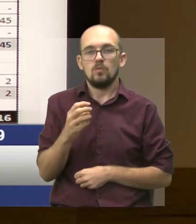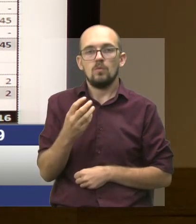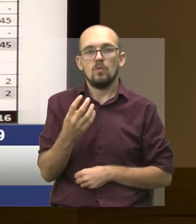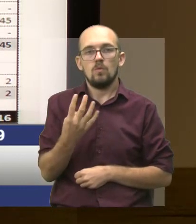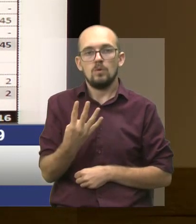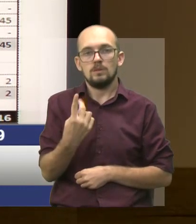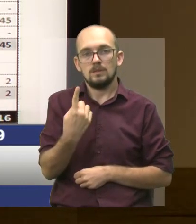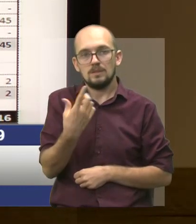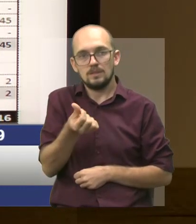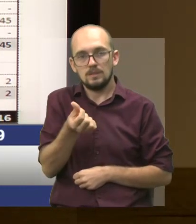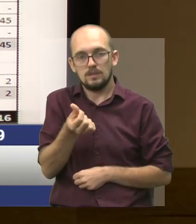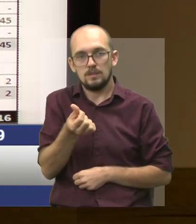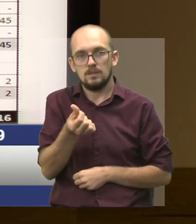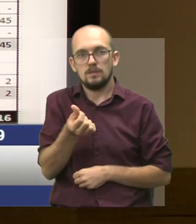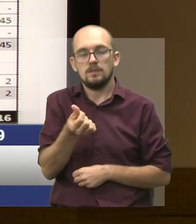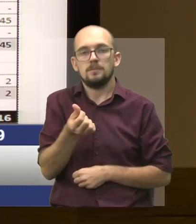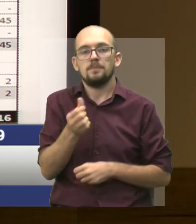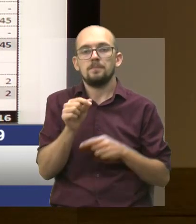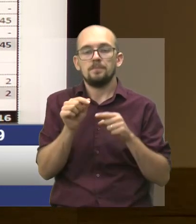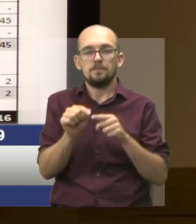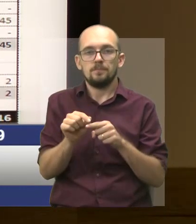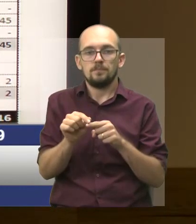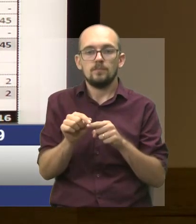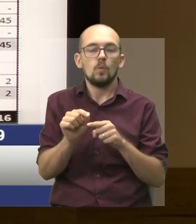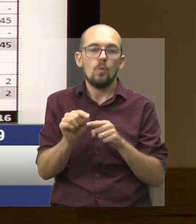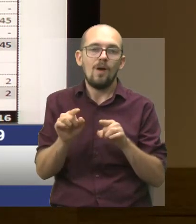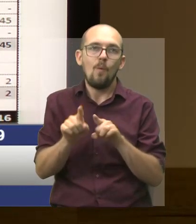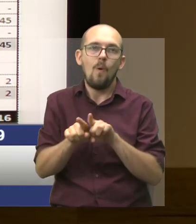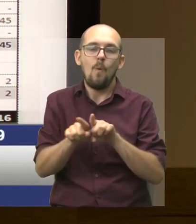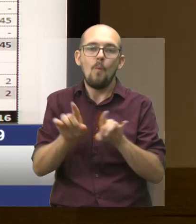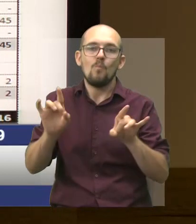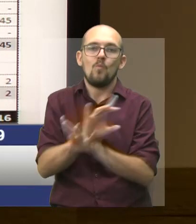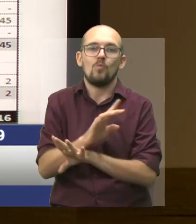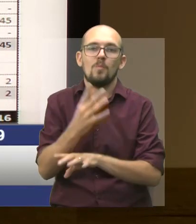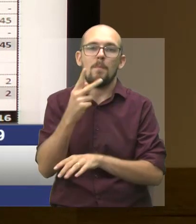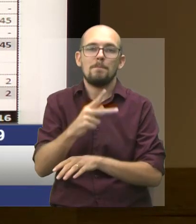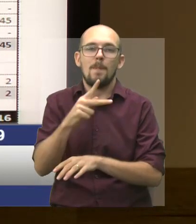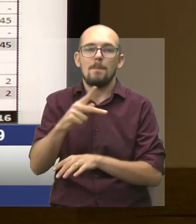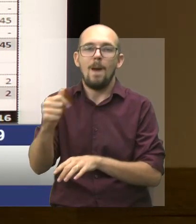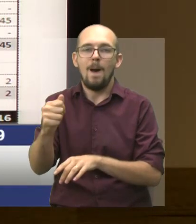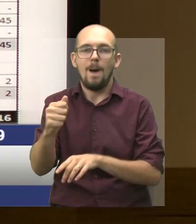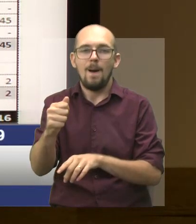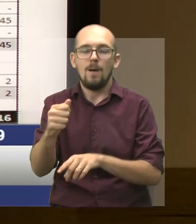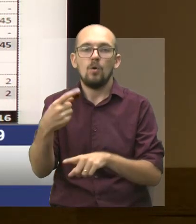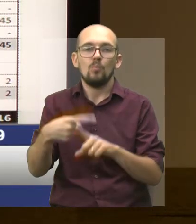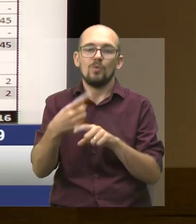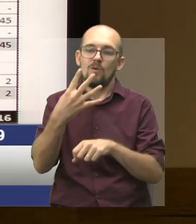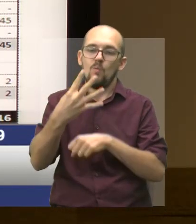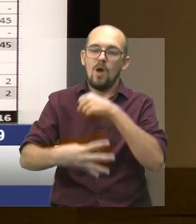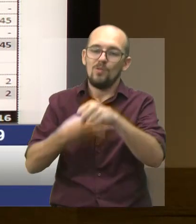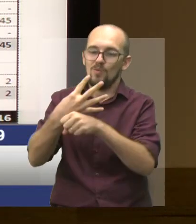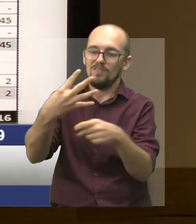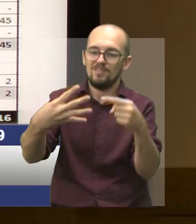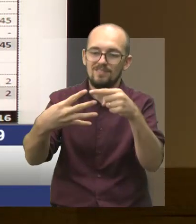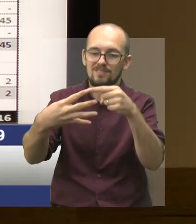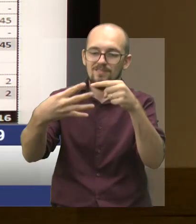R$435.416.000, quando termina também o PPA, que foi feito no início desse governo em